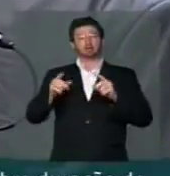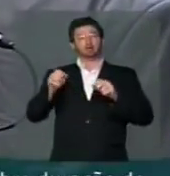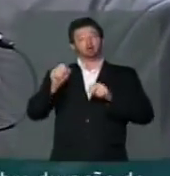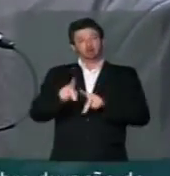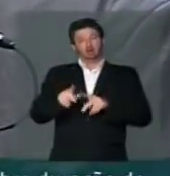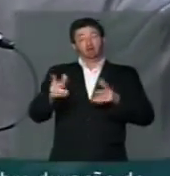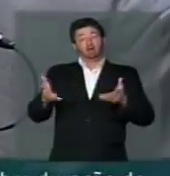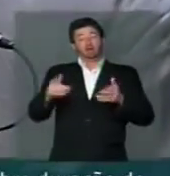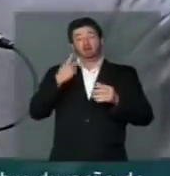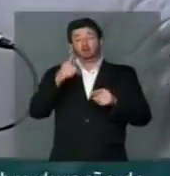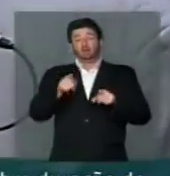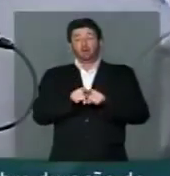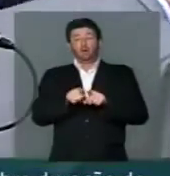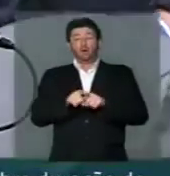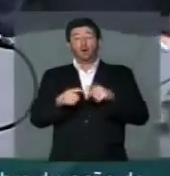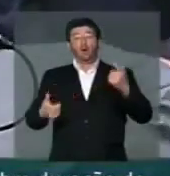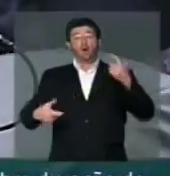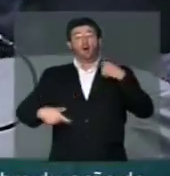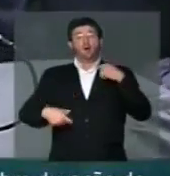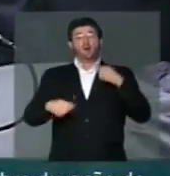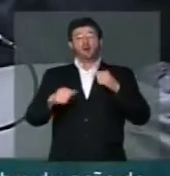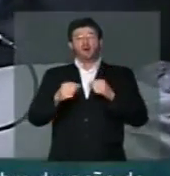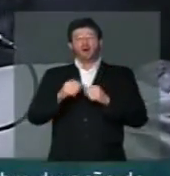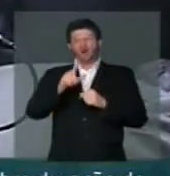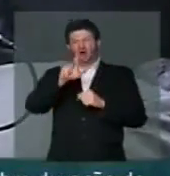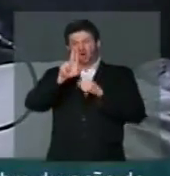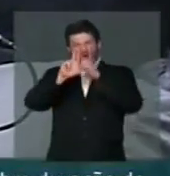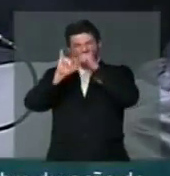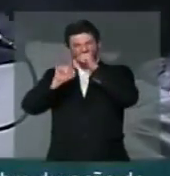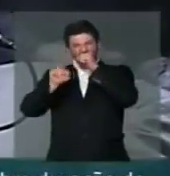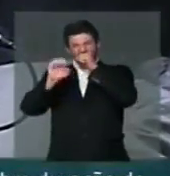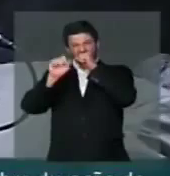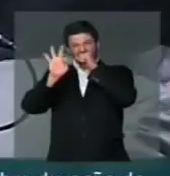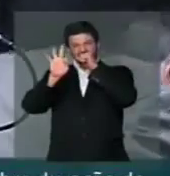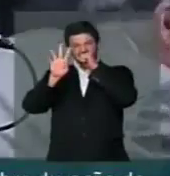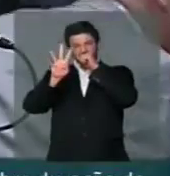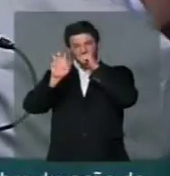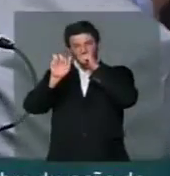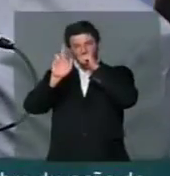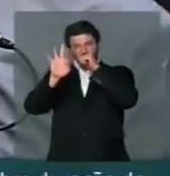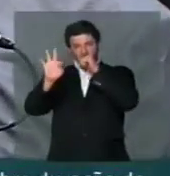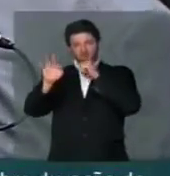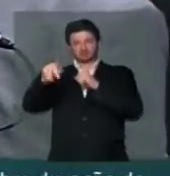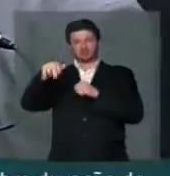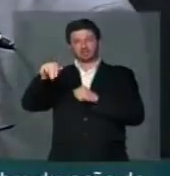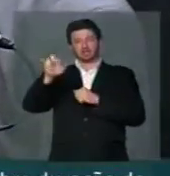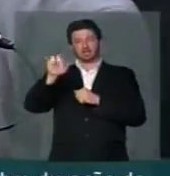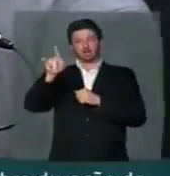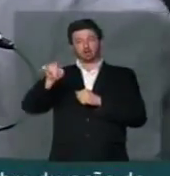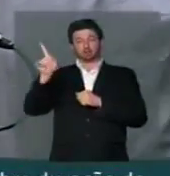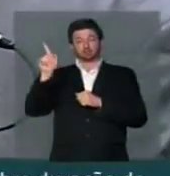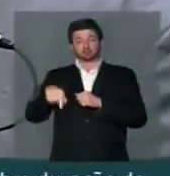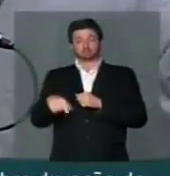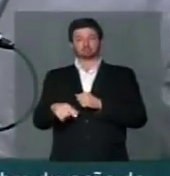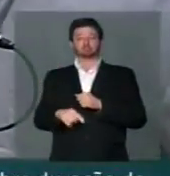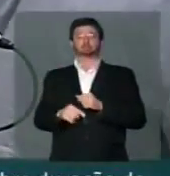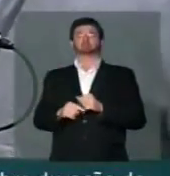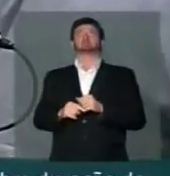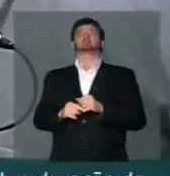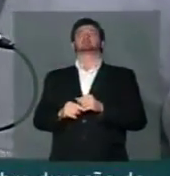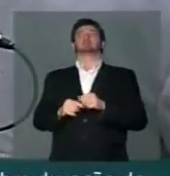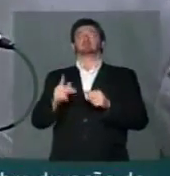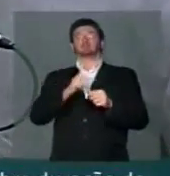registrar a posse do Luiz Stuart Queiroz, que vai tomar posse como presidente da centenária